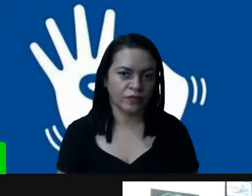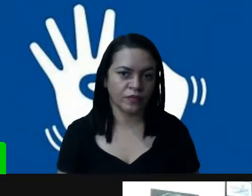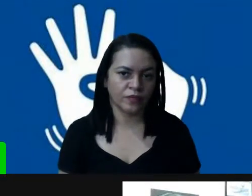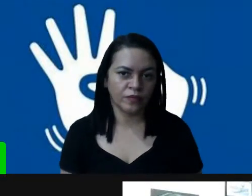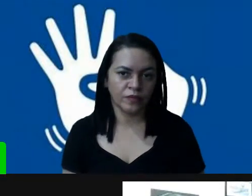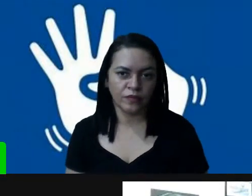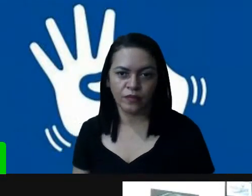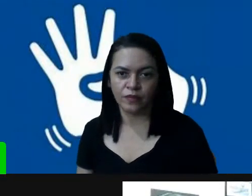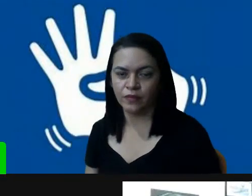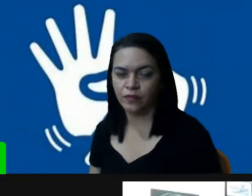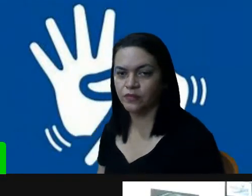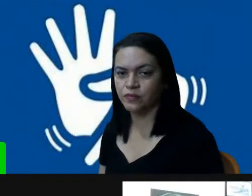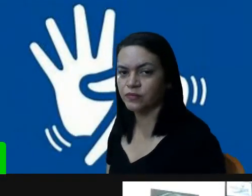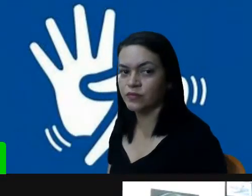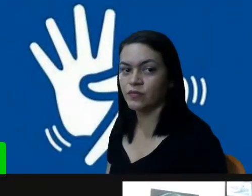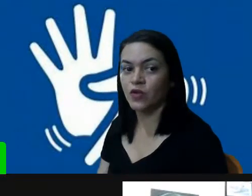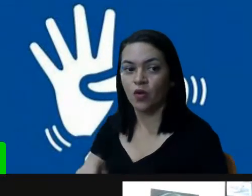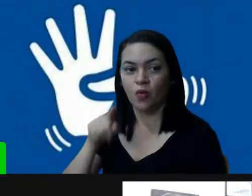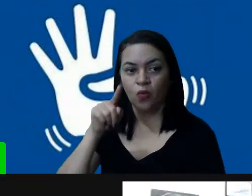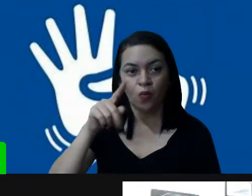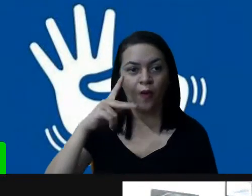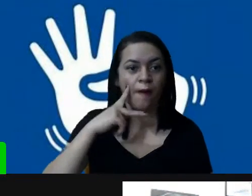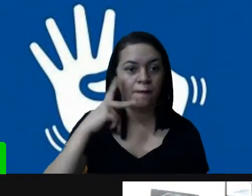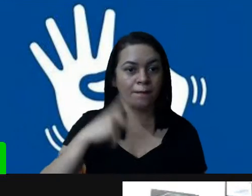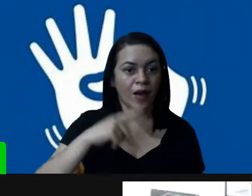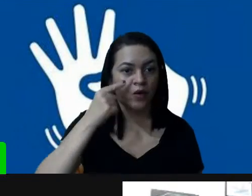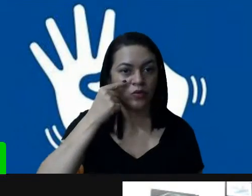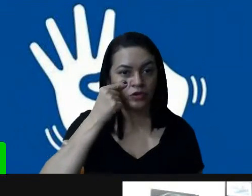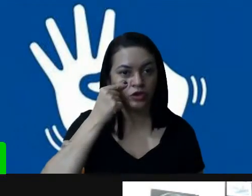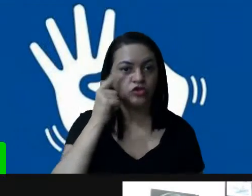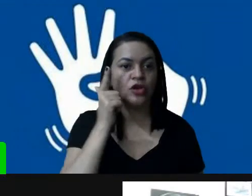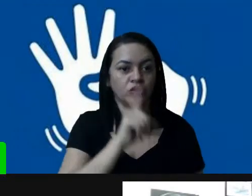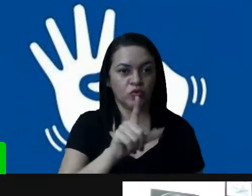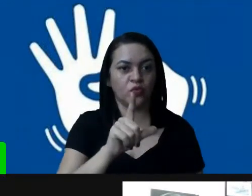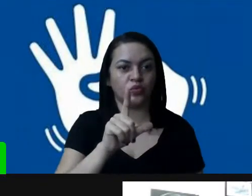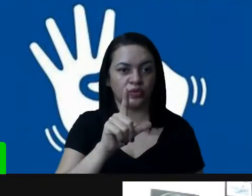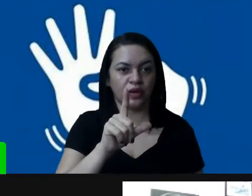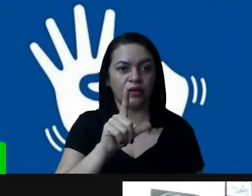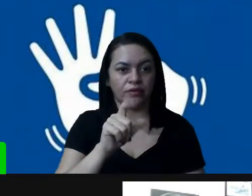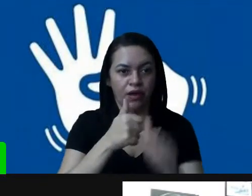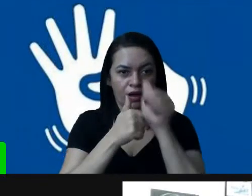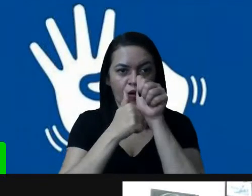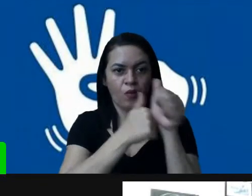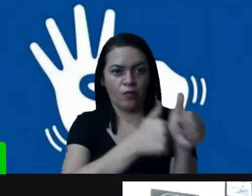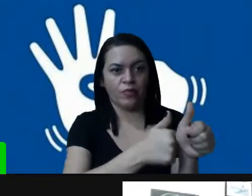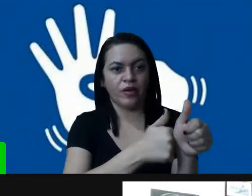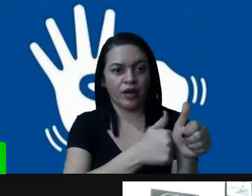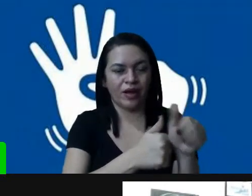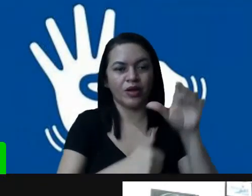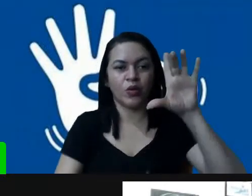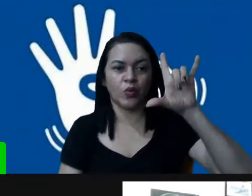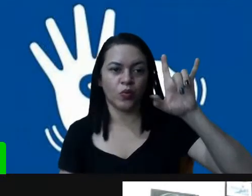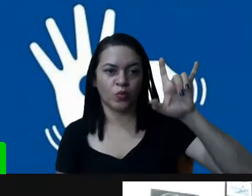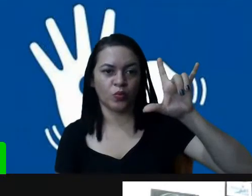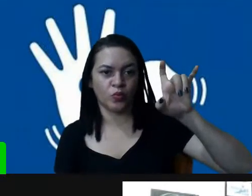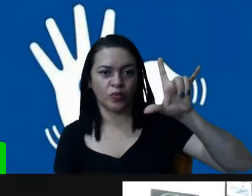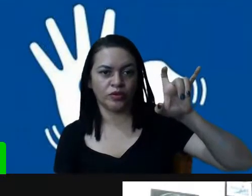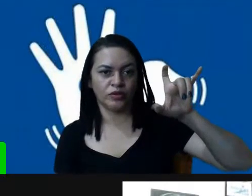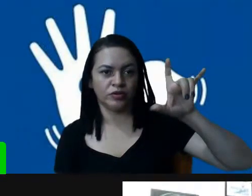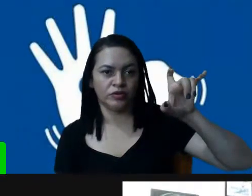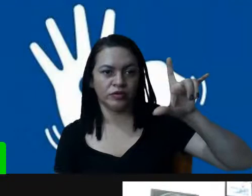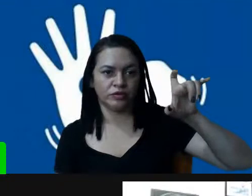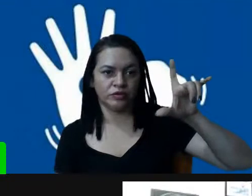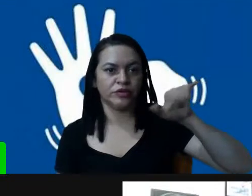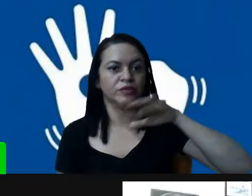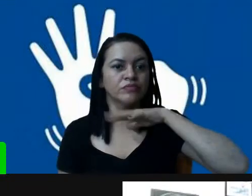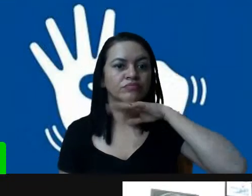Isso, o canal do Paulo e da Jace do Paulo, canal no YouTube. Bom? Só me dá um legalzinho se